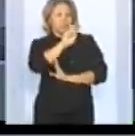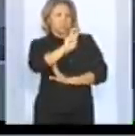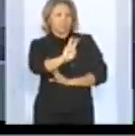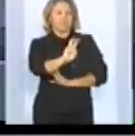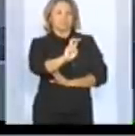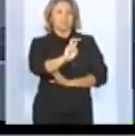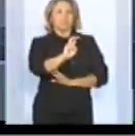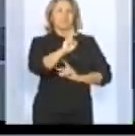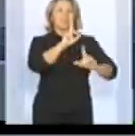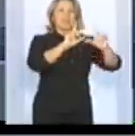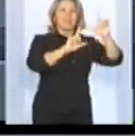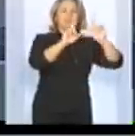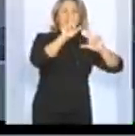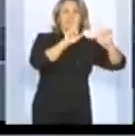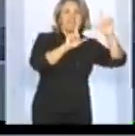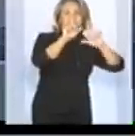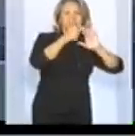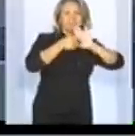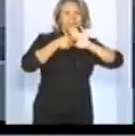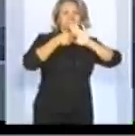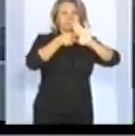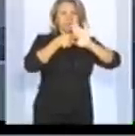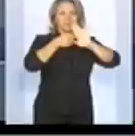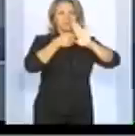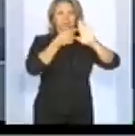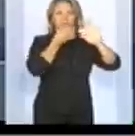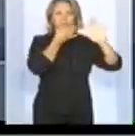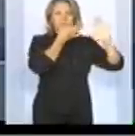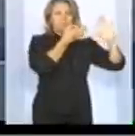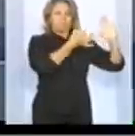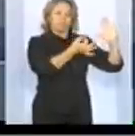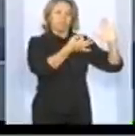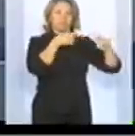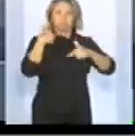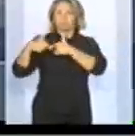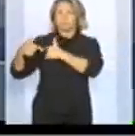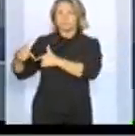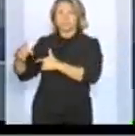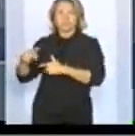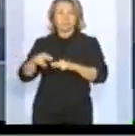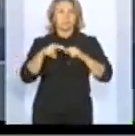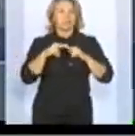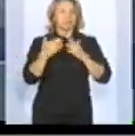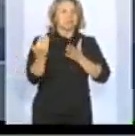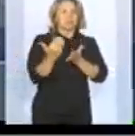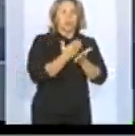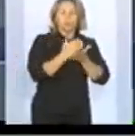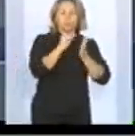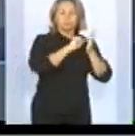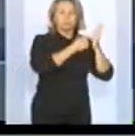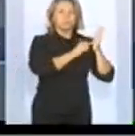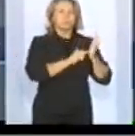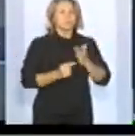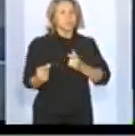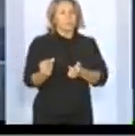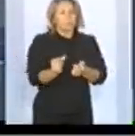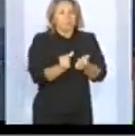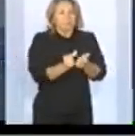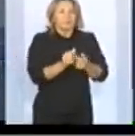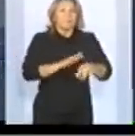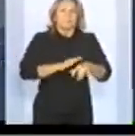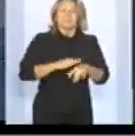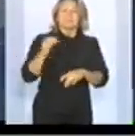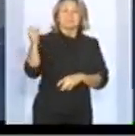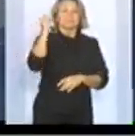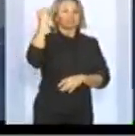Neo TV, ela propôs essa ação em função de pequenos pontos, porém pontos que são